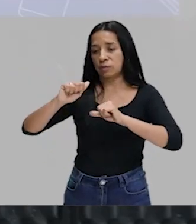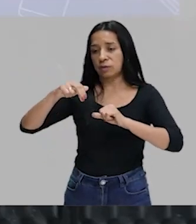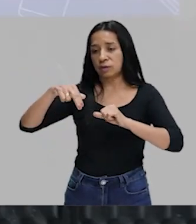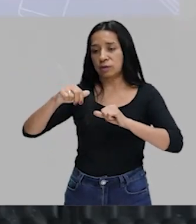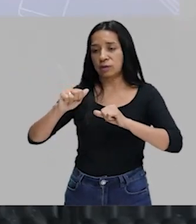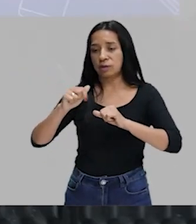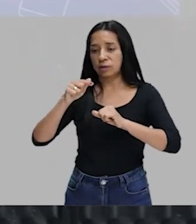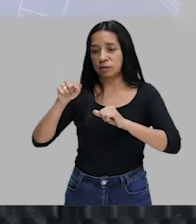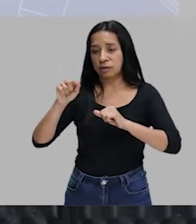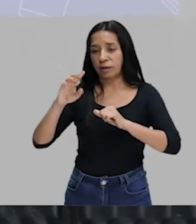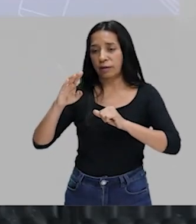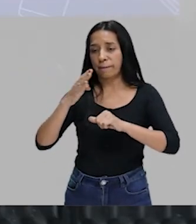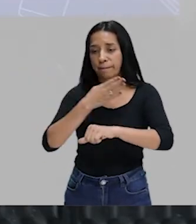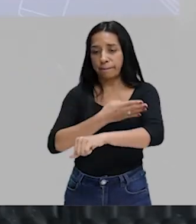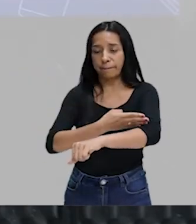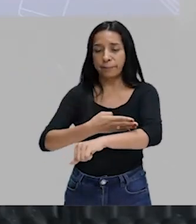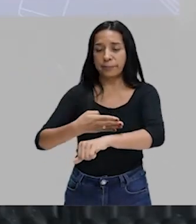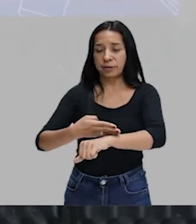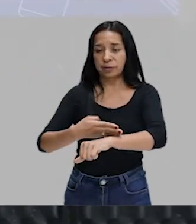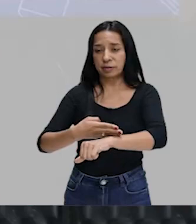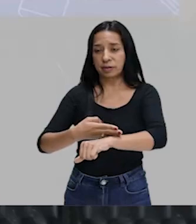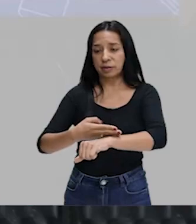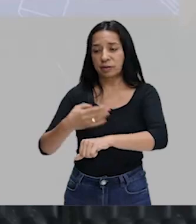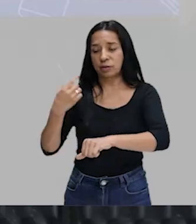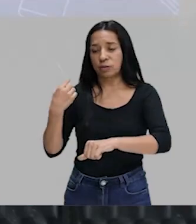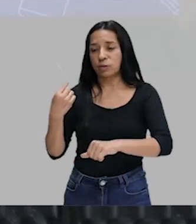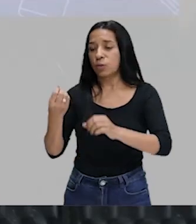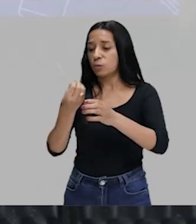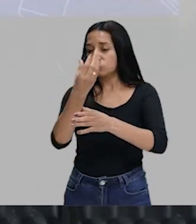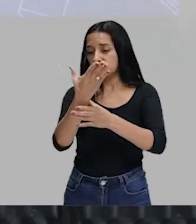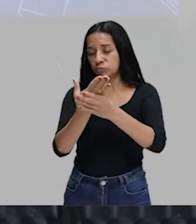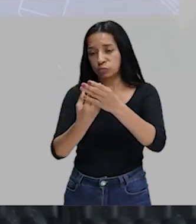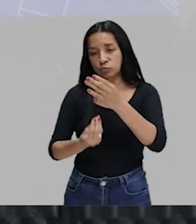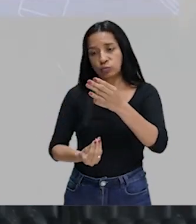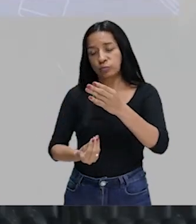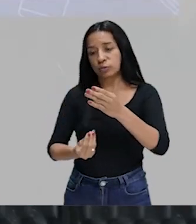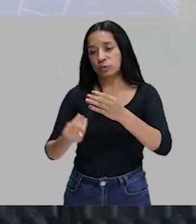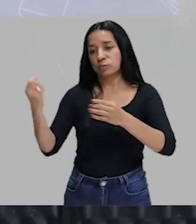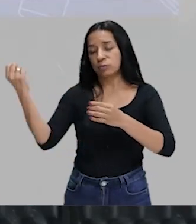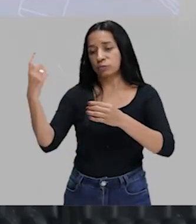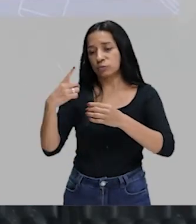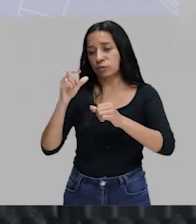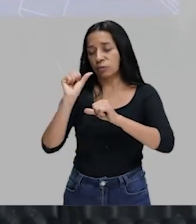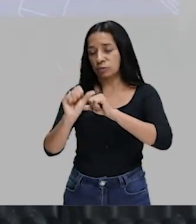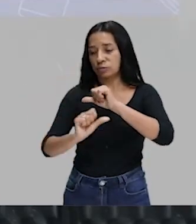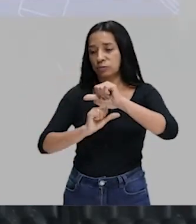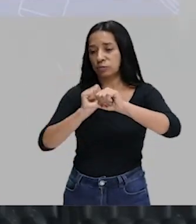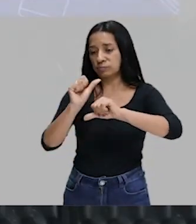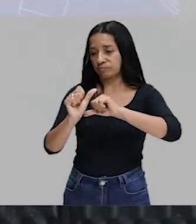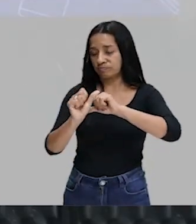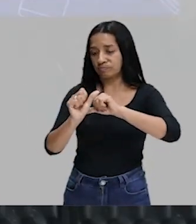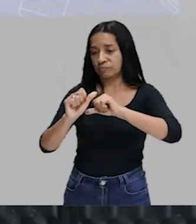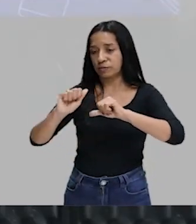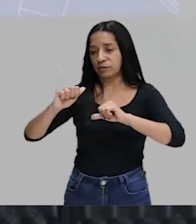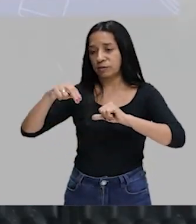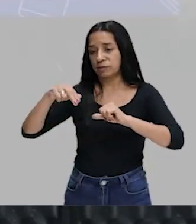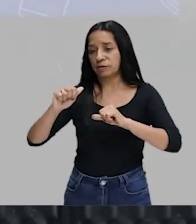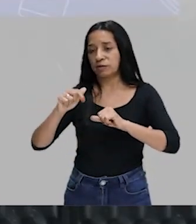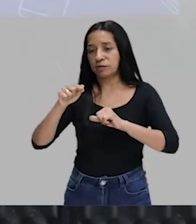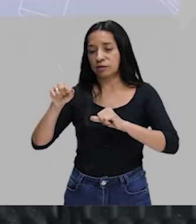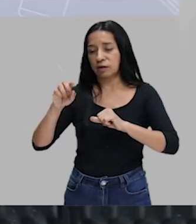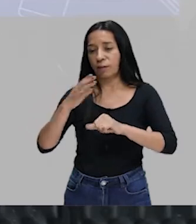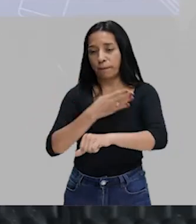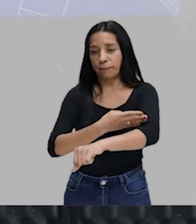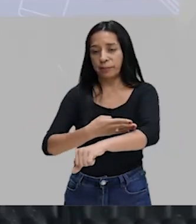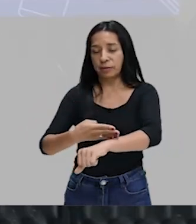branca. Certo? Então, o nosso Sol, quando ele morrer, vamos assim dizer, ele vai se tornar aí uma anã branca. Então, quando é uma estrela